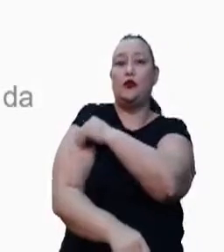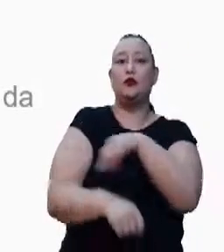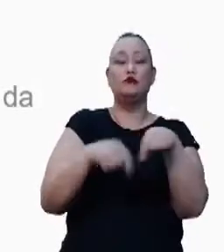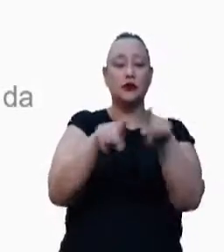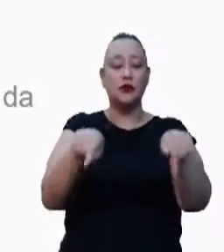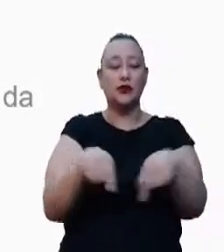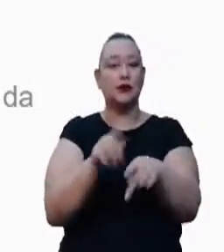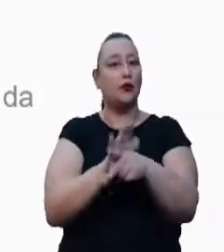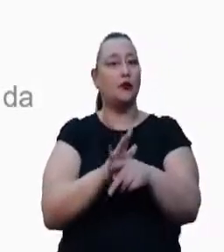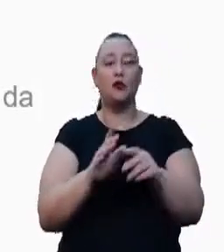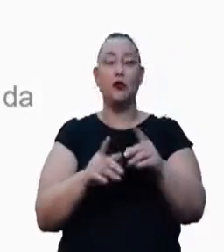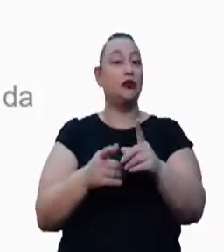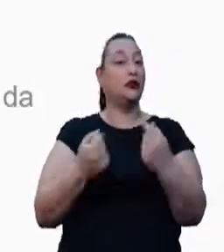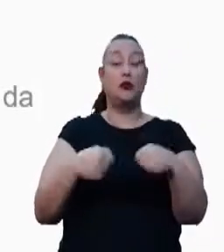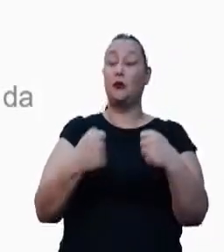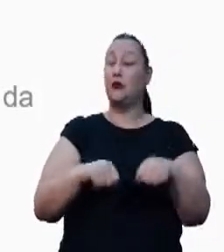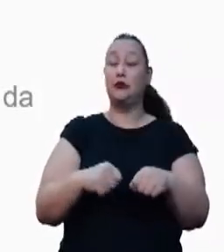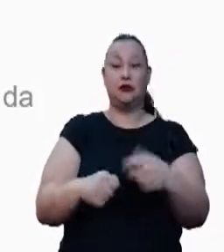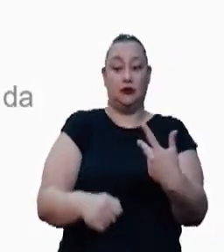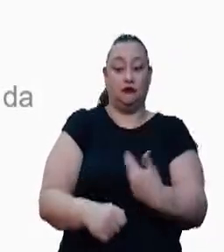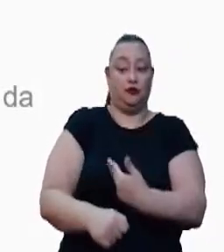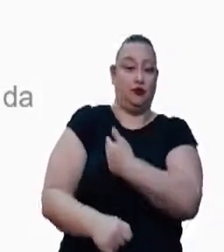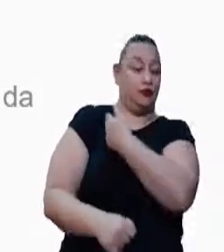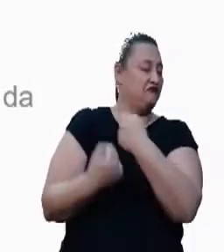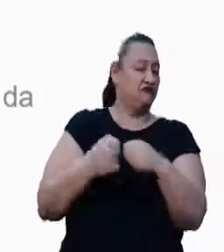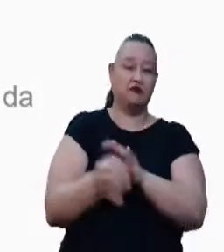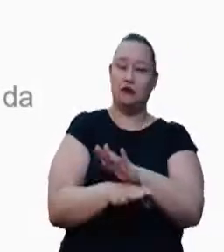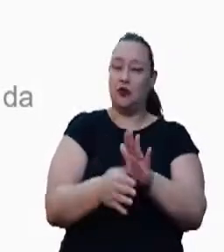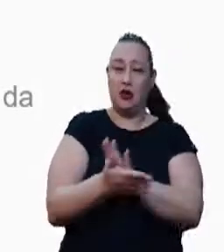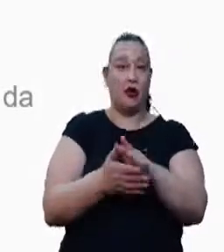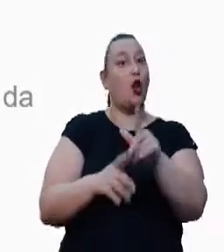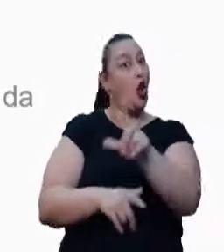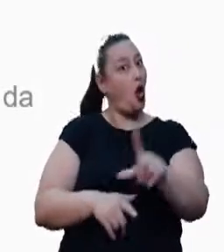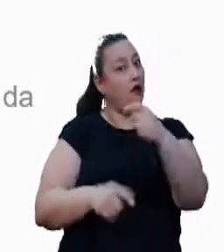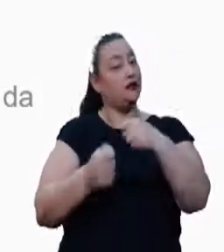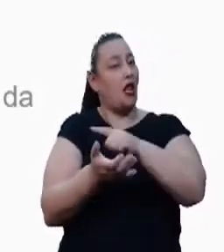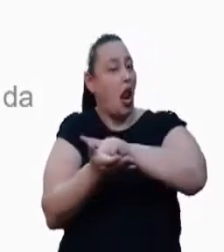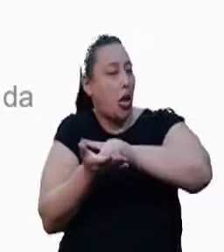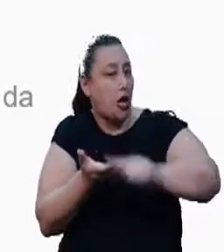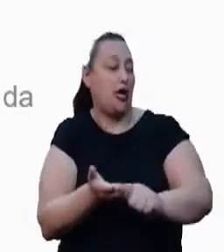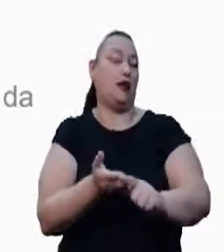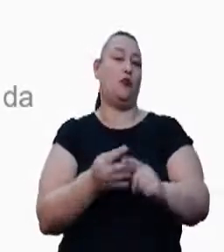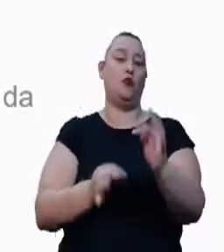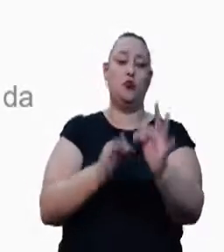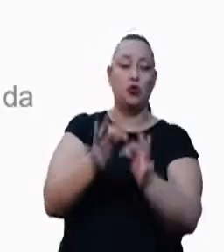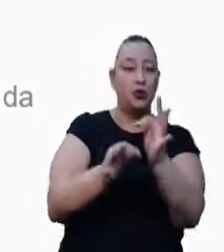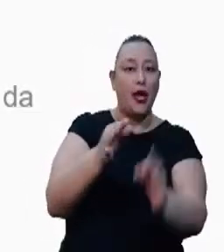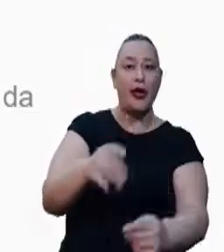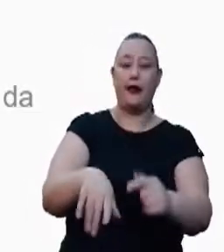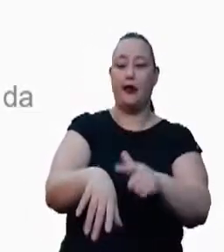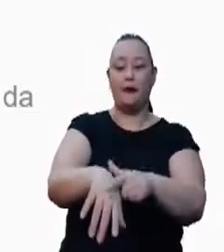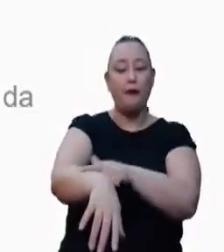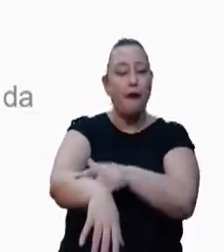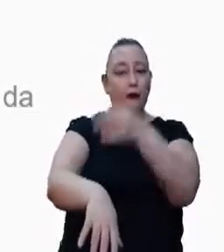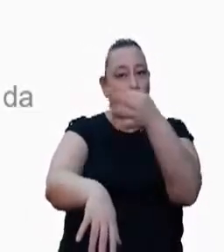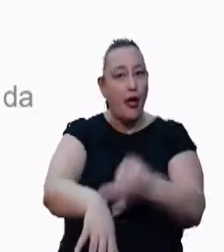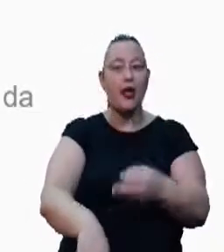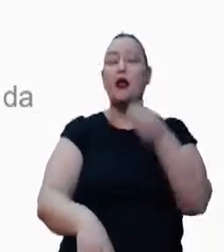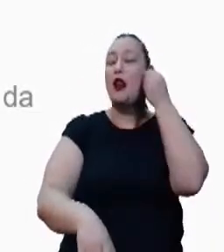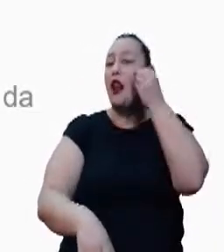nada específico. Claro, um ambiente limpo, com toda a técnica séptica de pele, né, limpeza